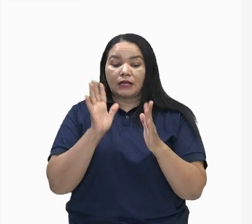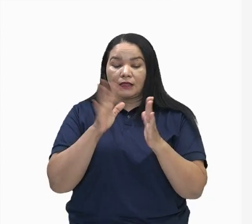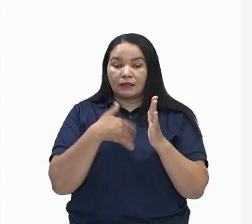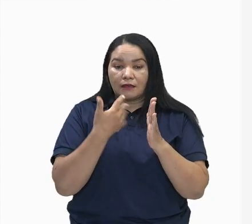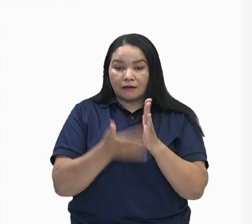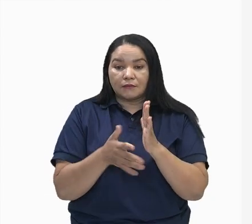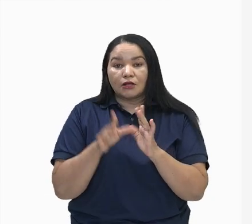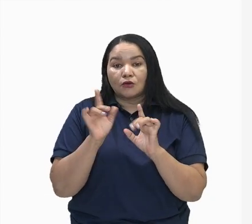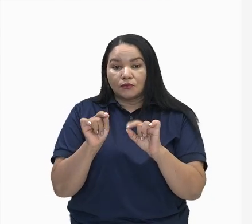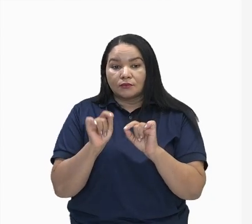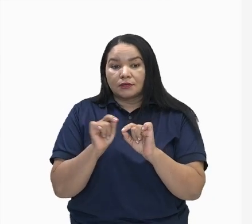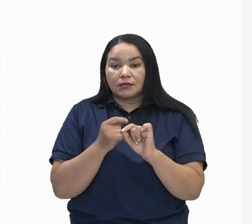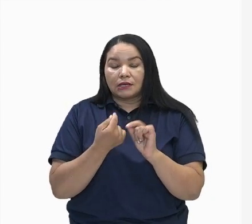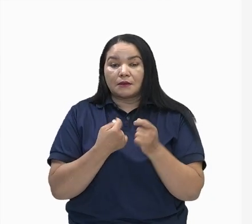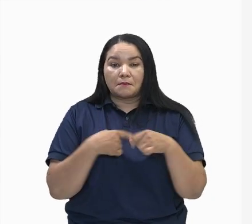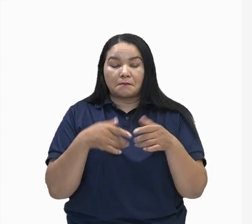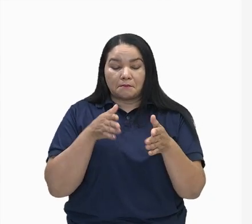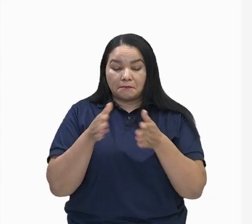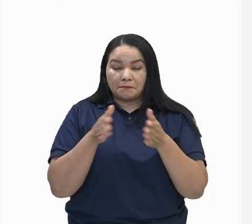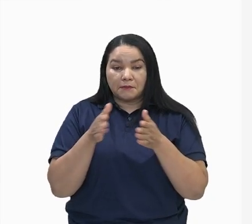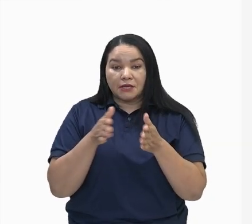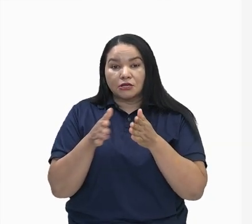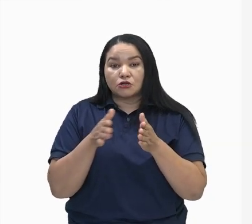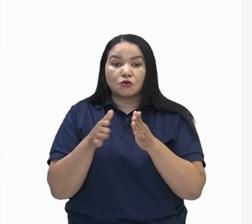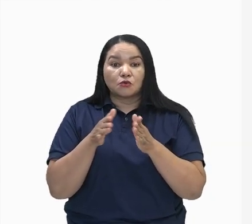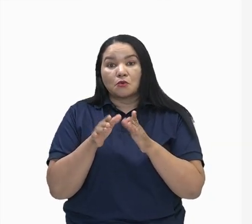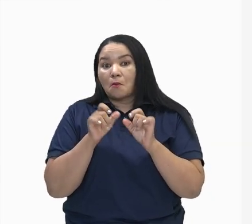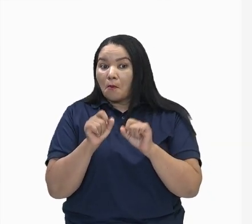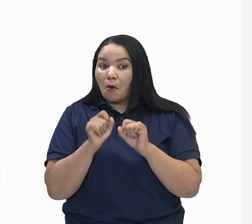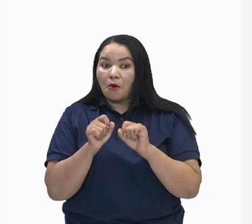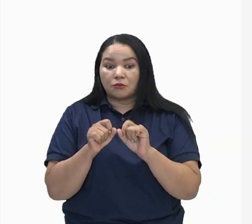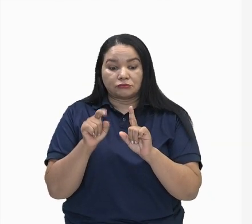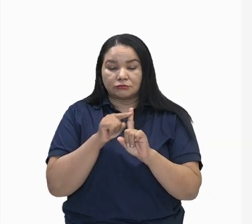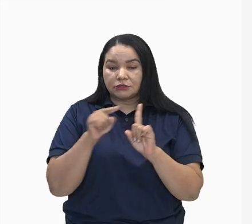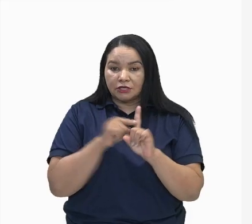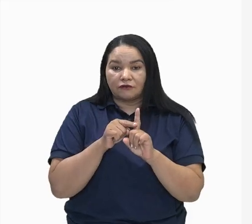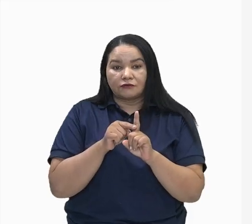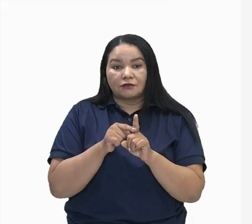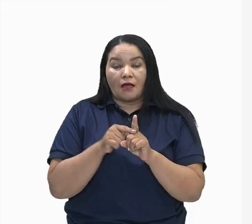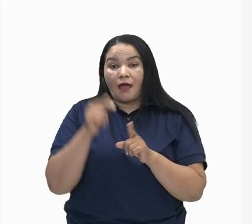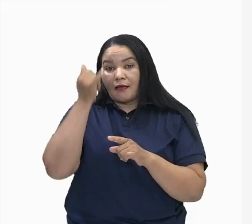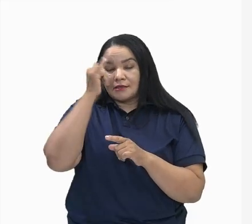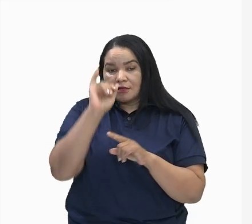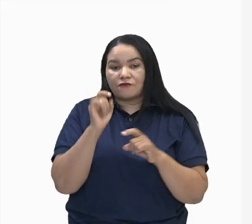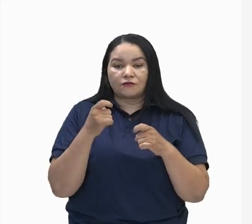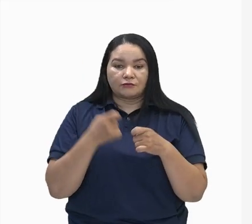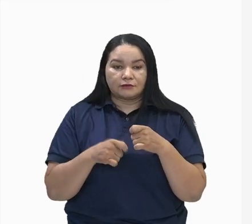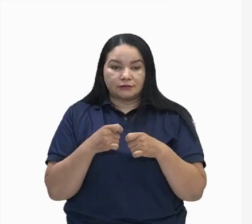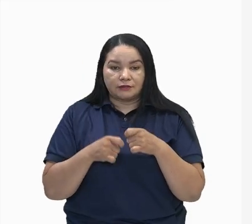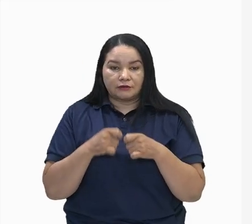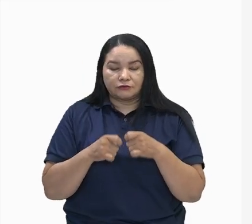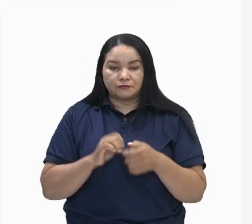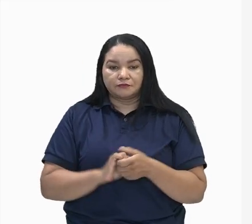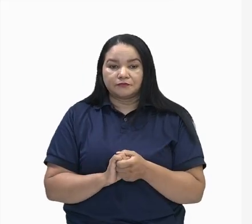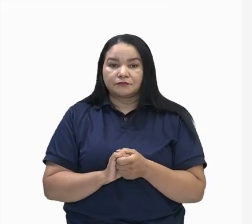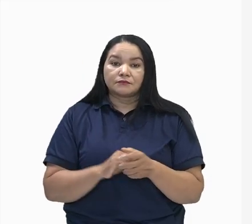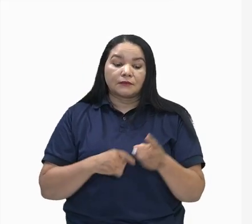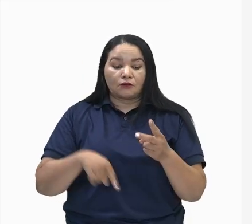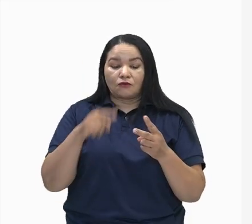sexuais durante o período considerado fértil, né? Gente, ambos os métodos, eles são